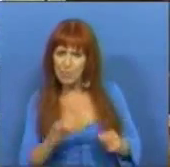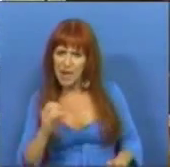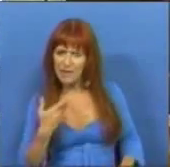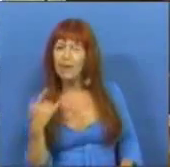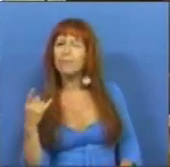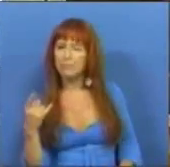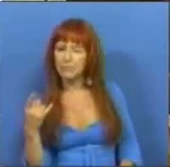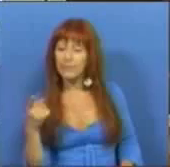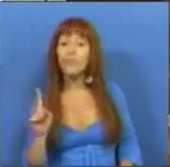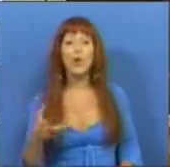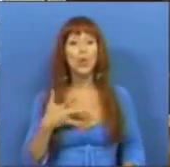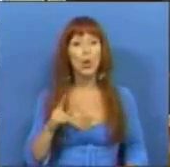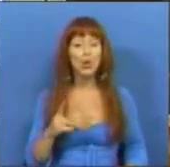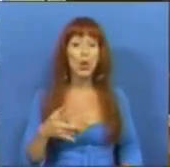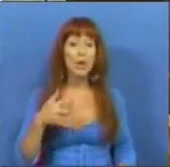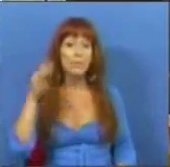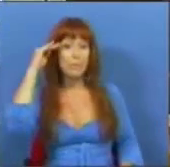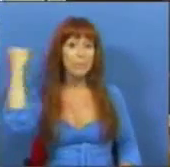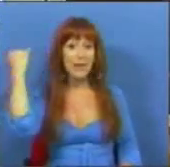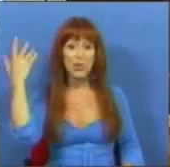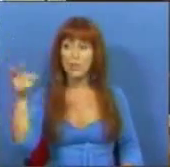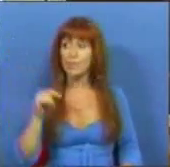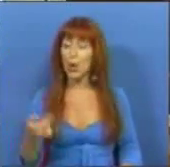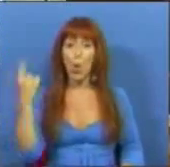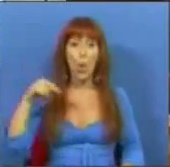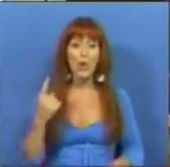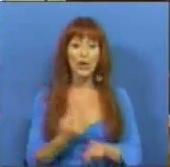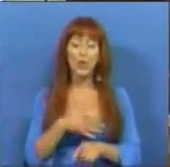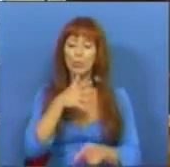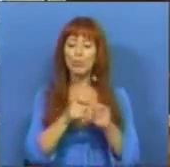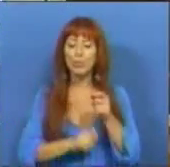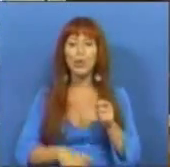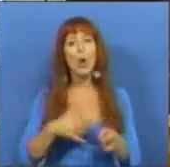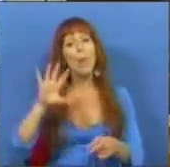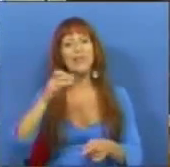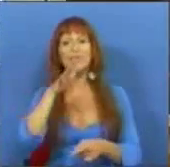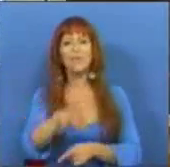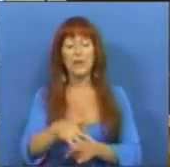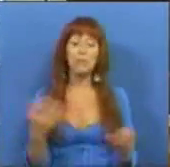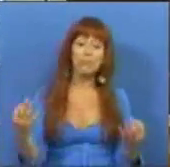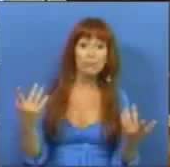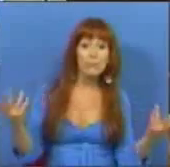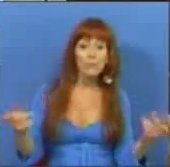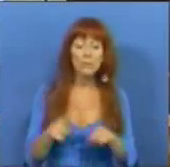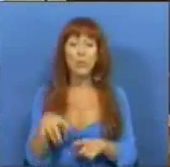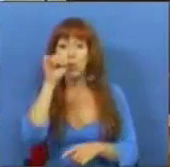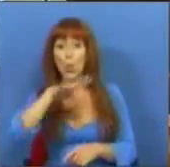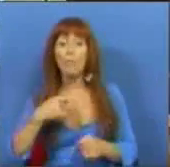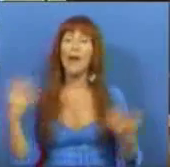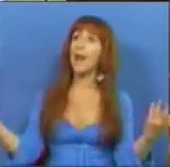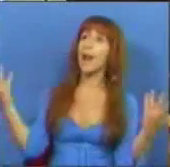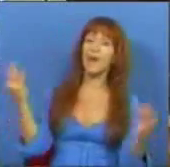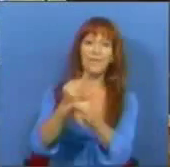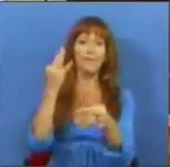PSD. É que o Dr. Passos Coelho fez ontem uma comunicação ao país, certamente no ambiente